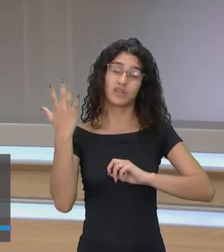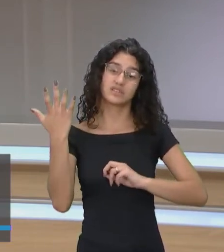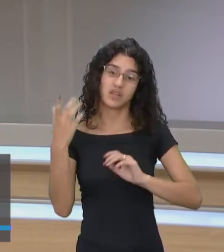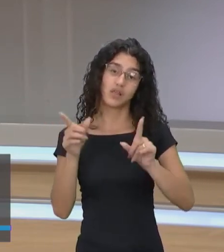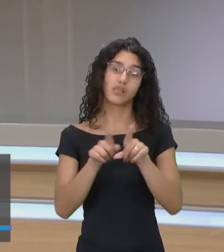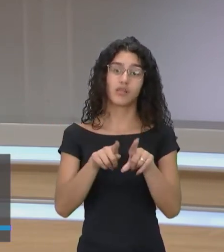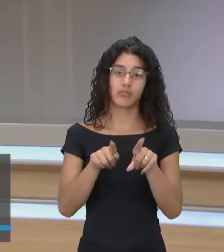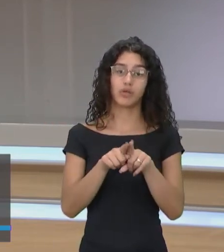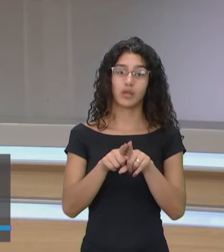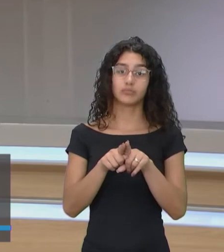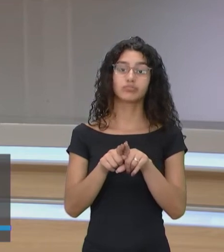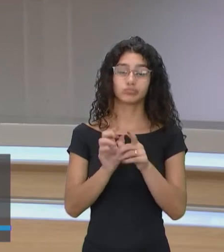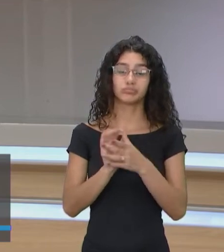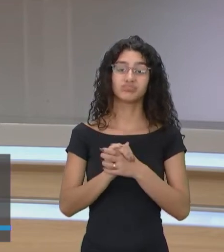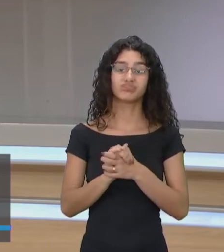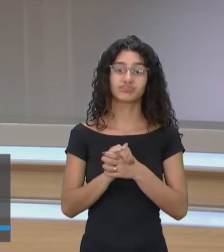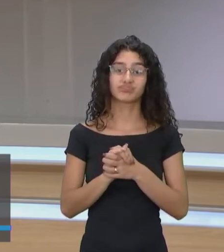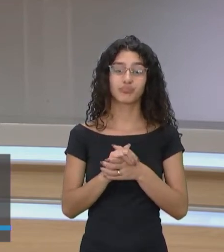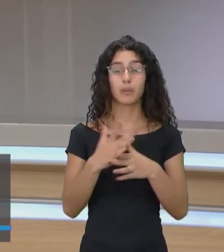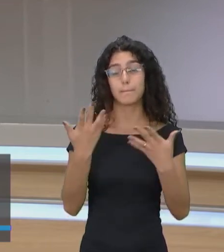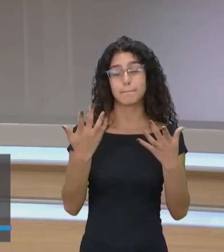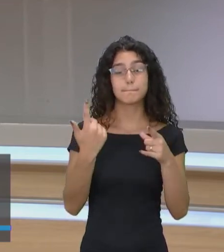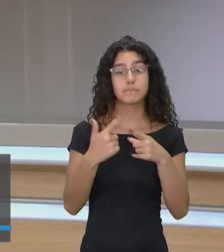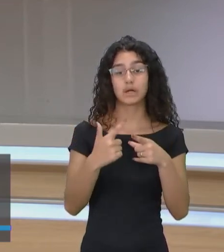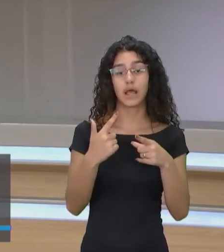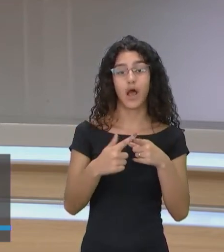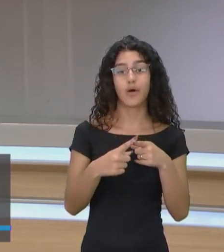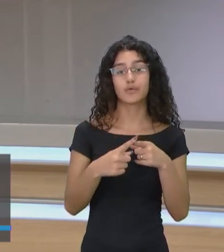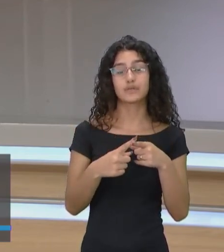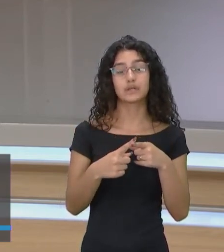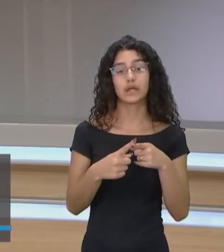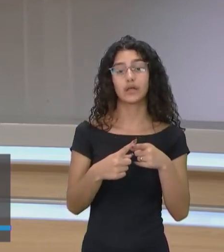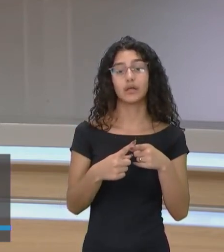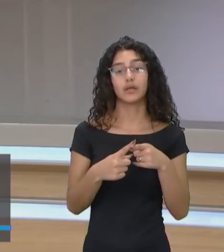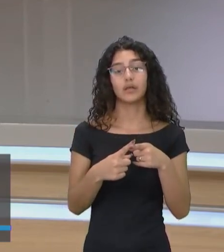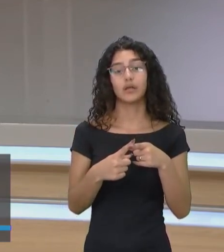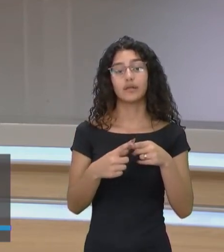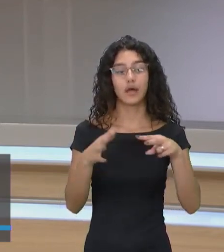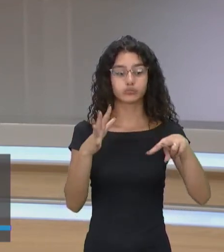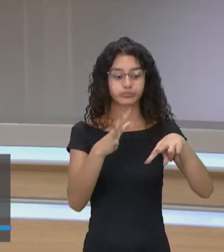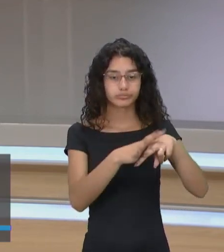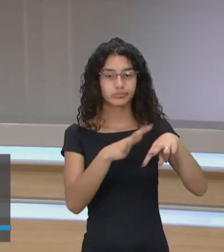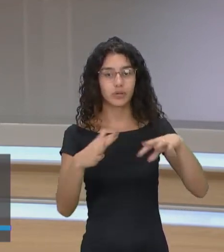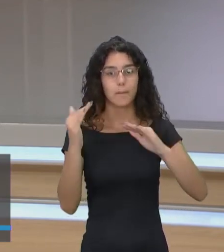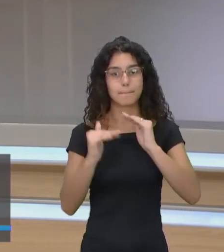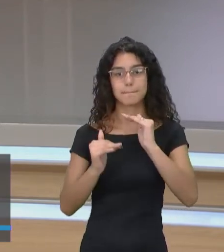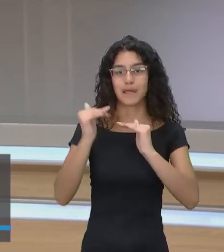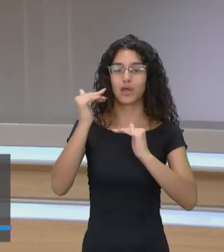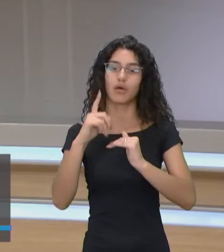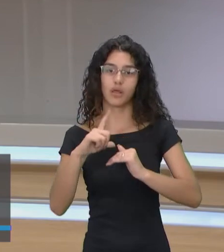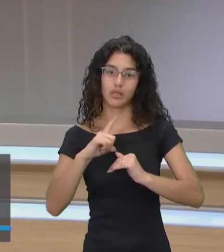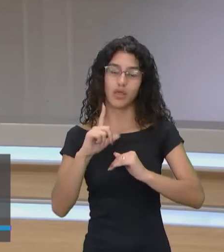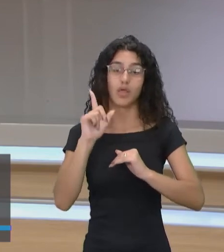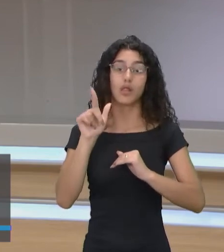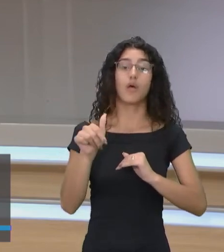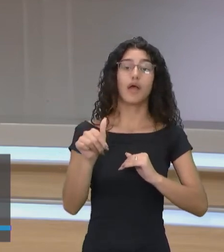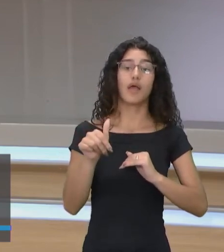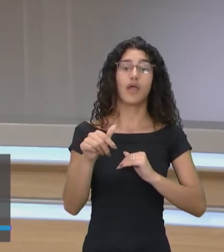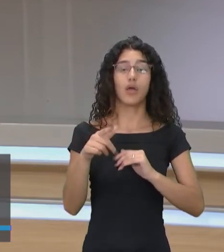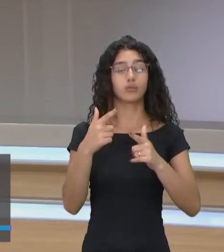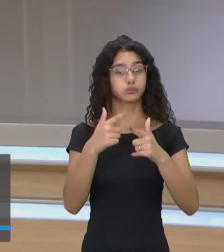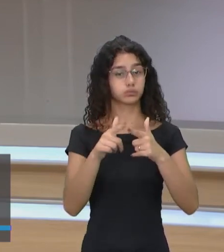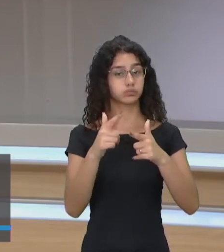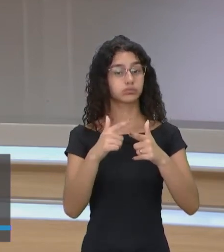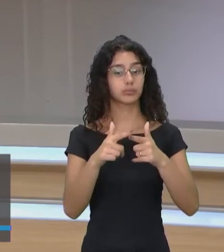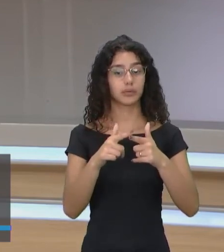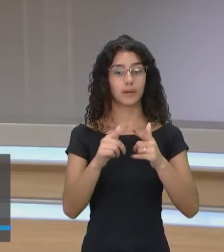até na região, por conta de uma maior infecção desses agentes patogênicos. Então, é um descarte que